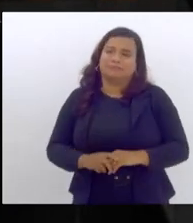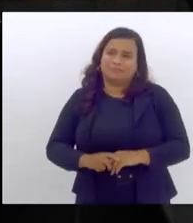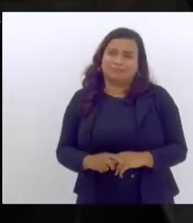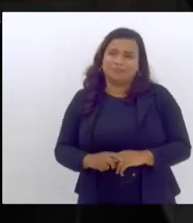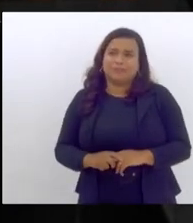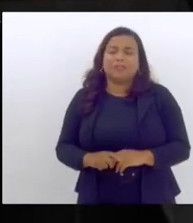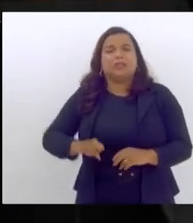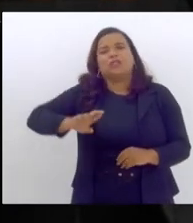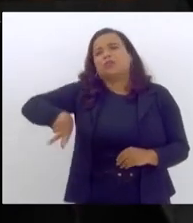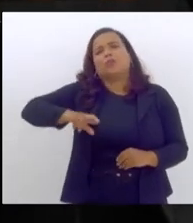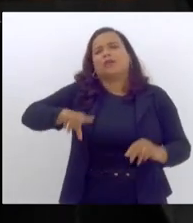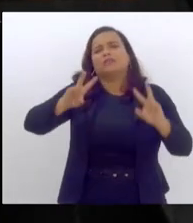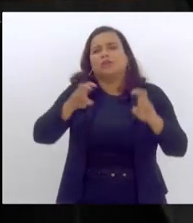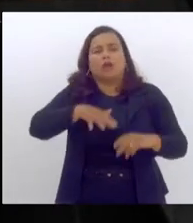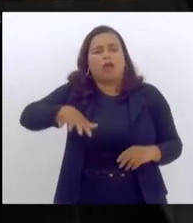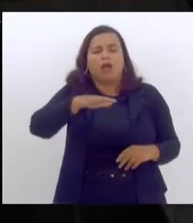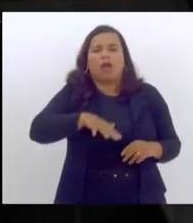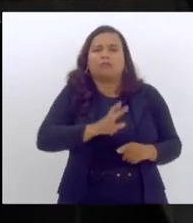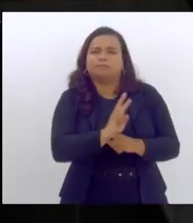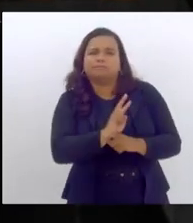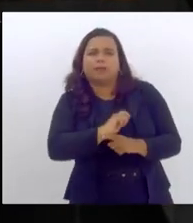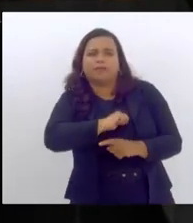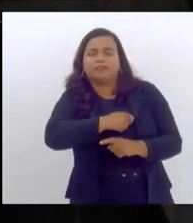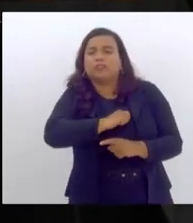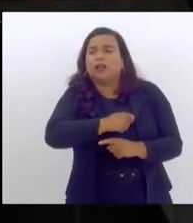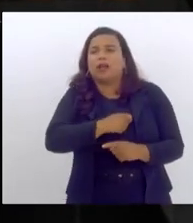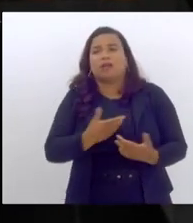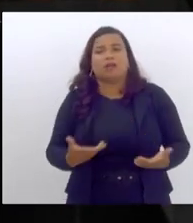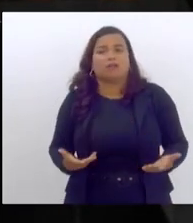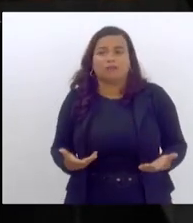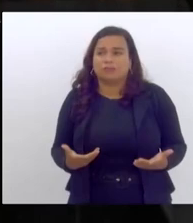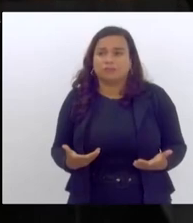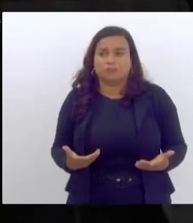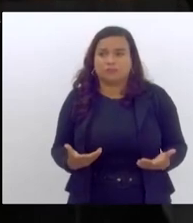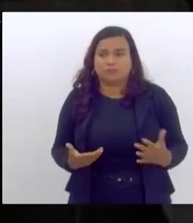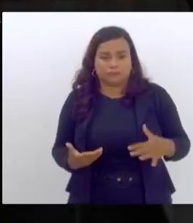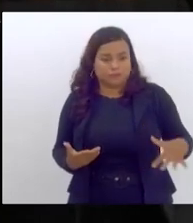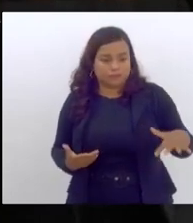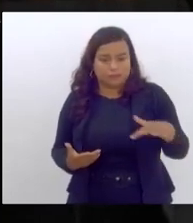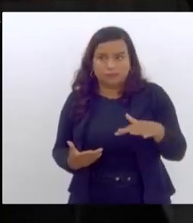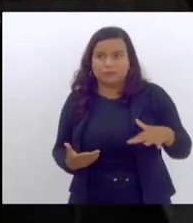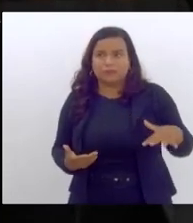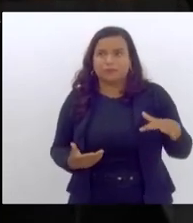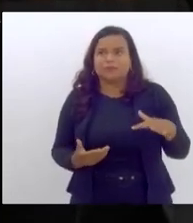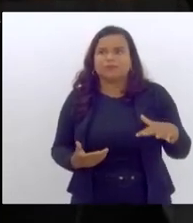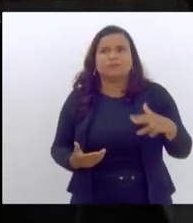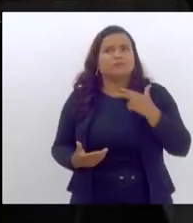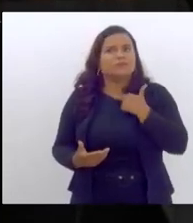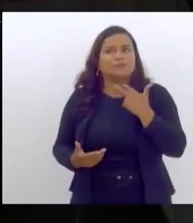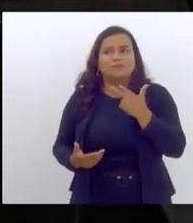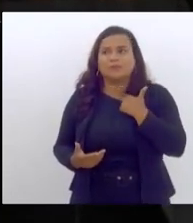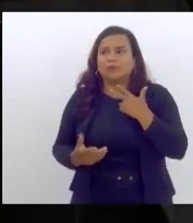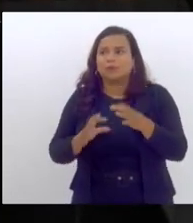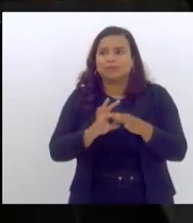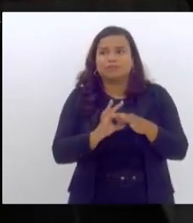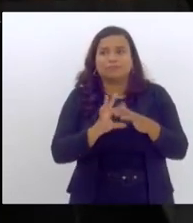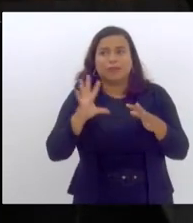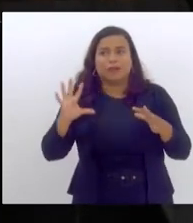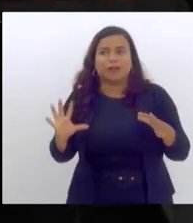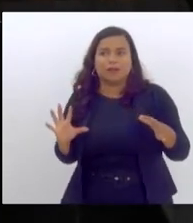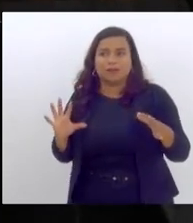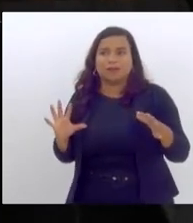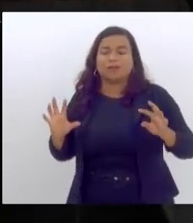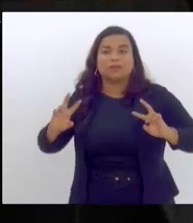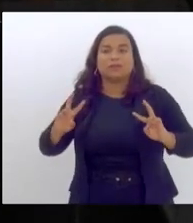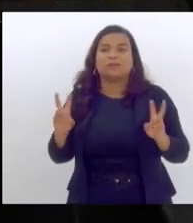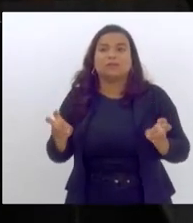questão fiscal. A questão fiscal não pode estar dissociada da